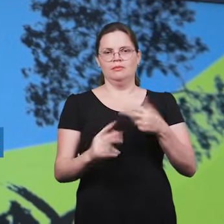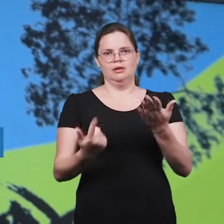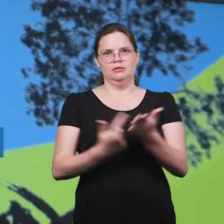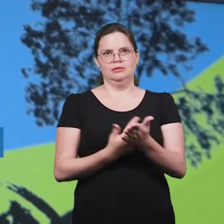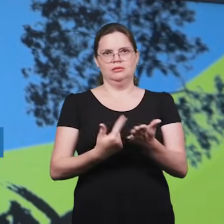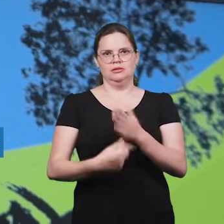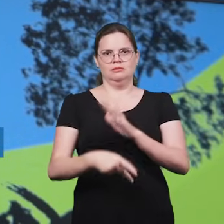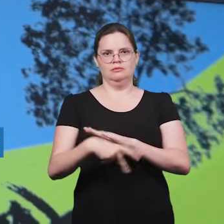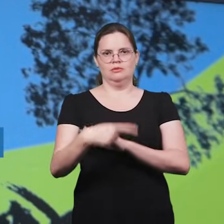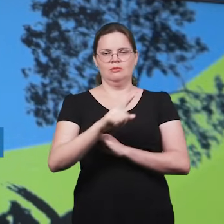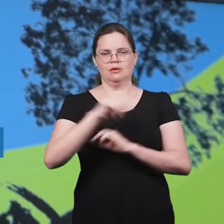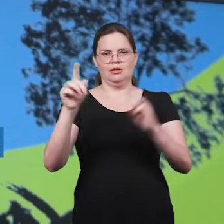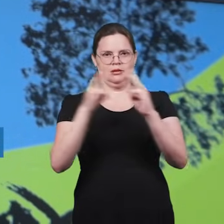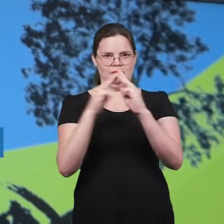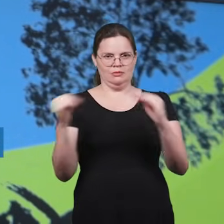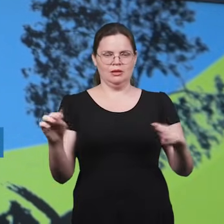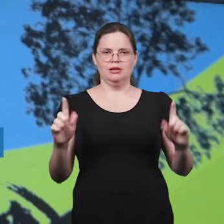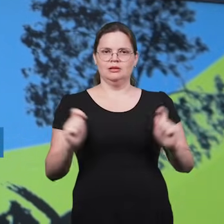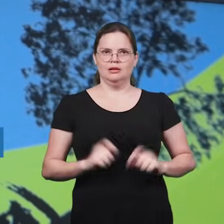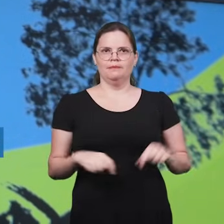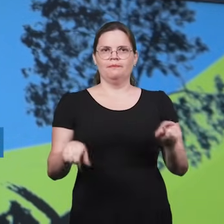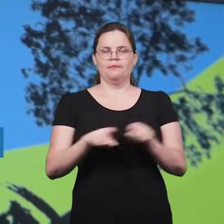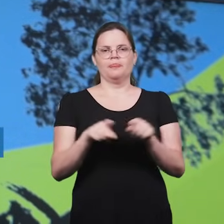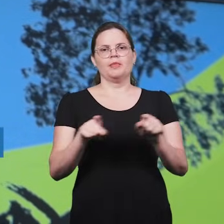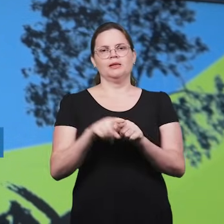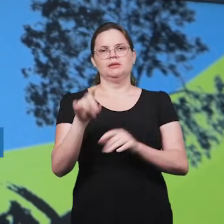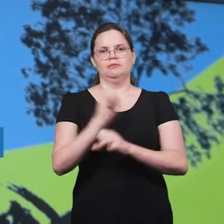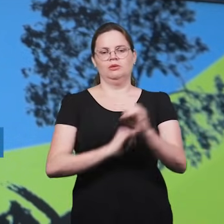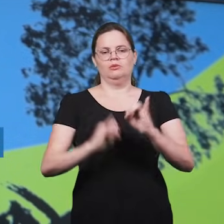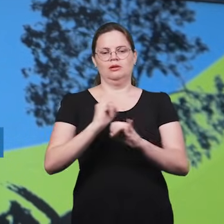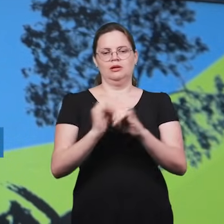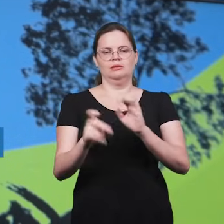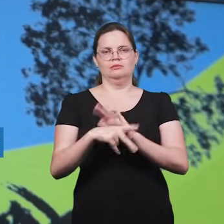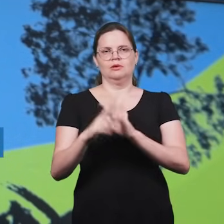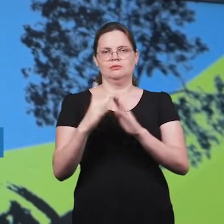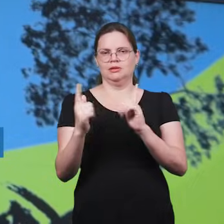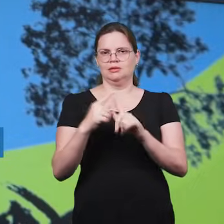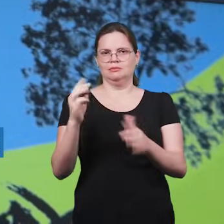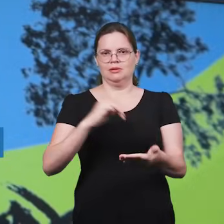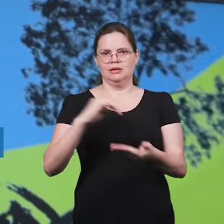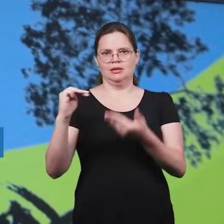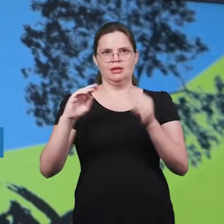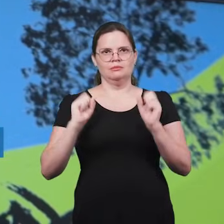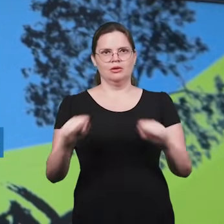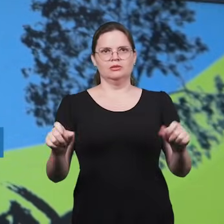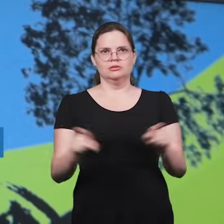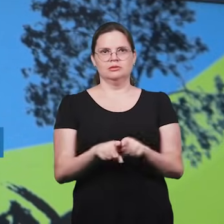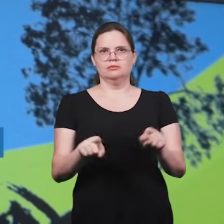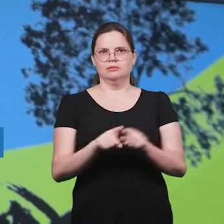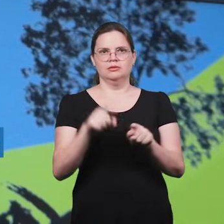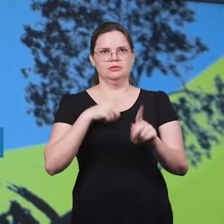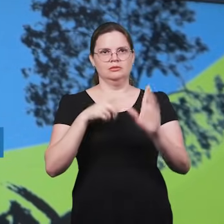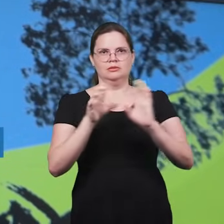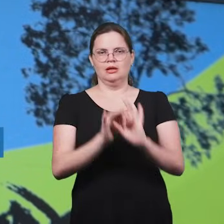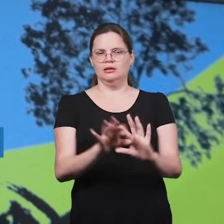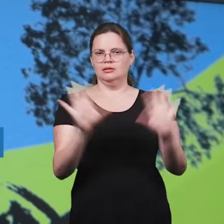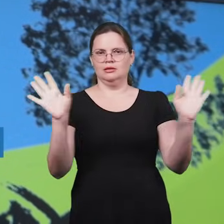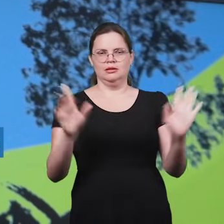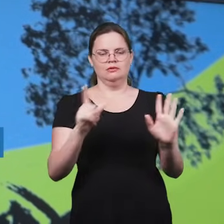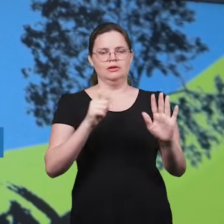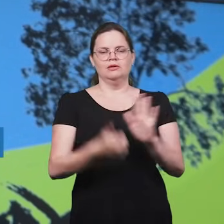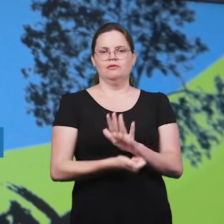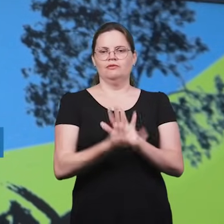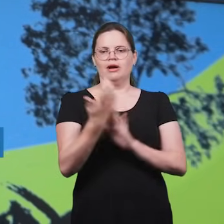nossos Manaíns e também na livraria online da Igreja Cristã Maranata. Ela está disponível, essas e muitas